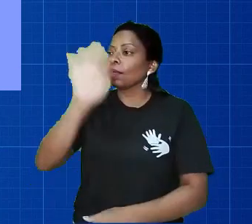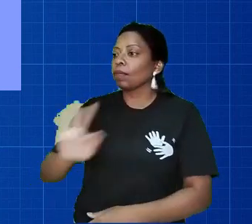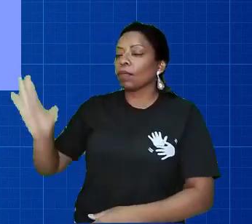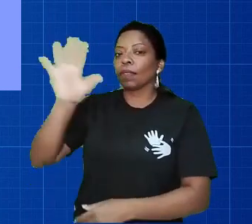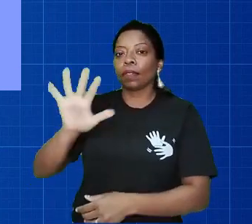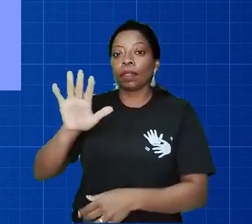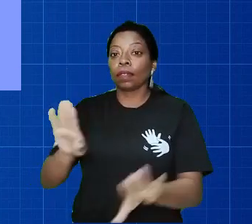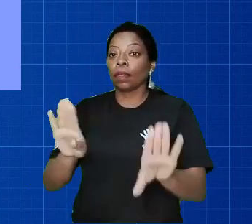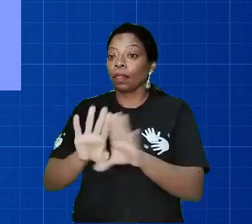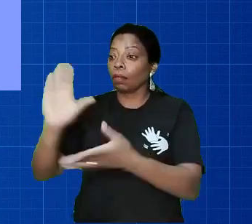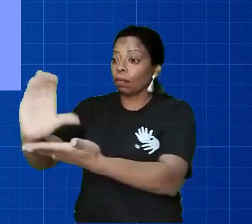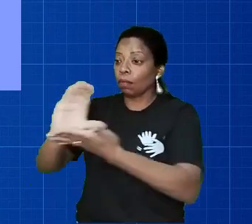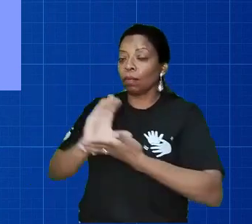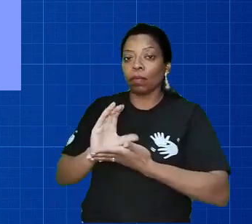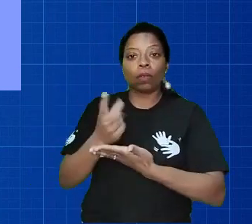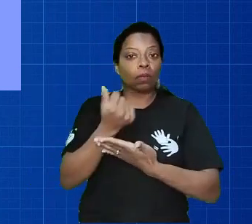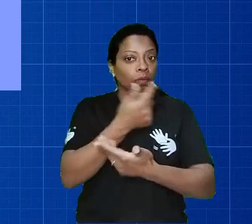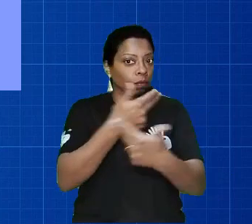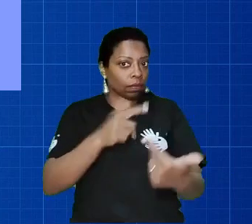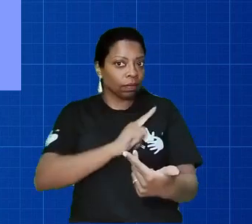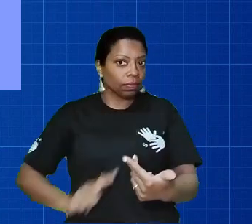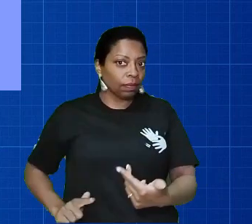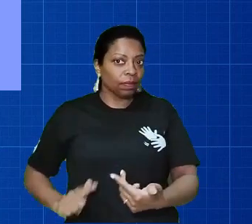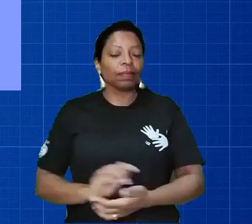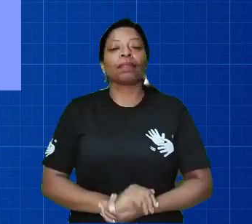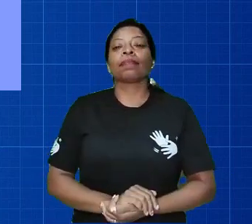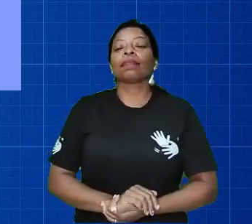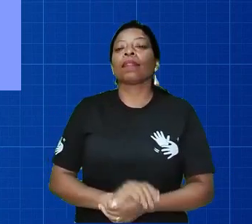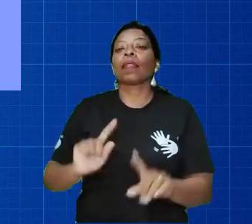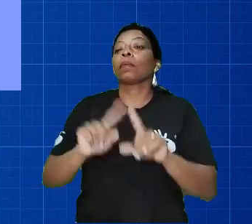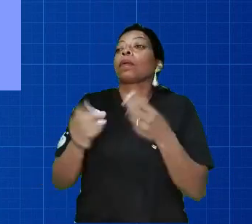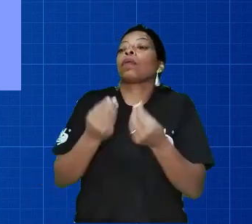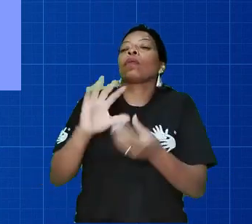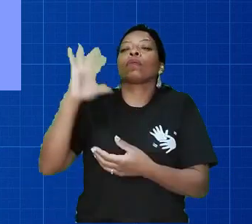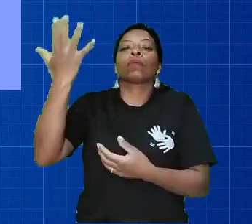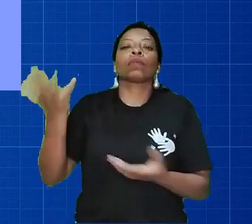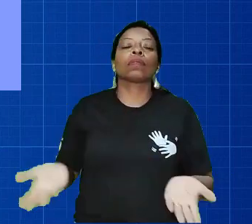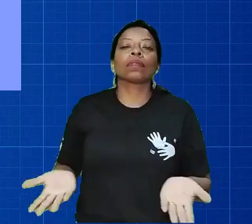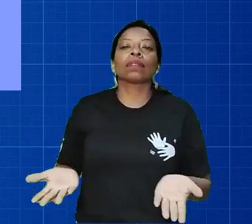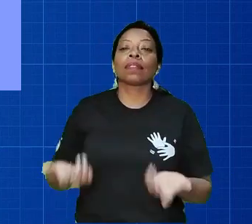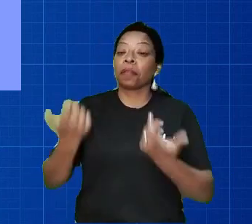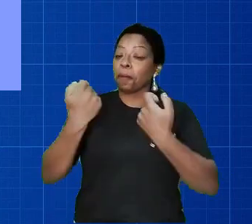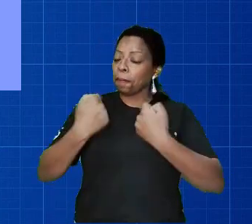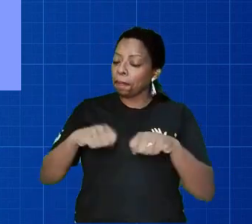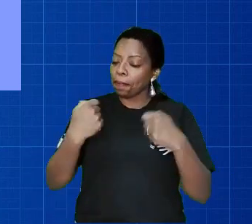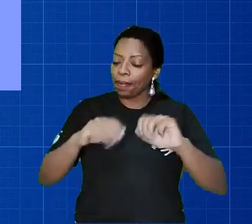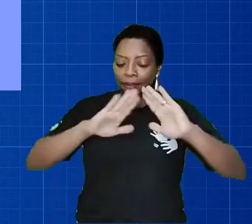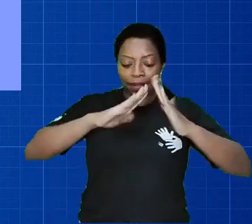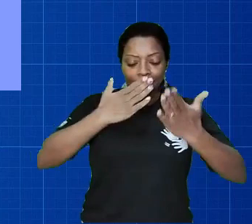governo. Para que isso aconteça, é indispensável